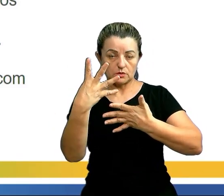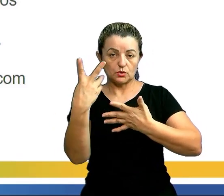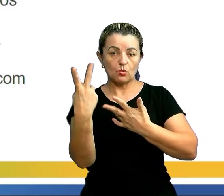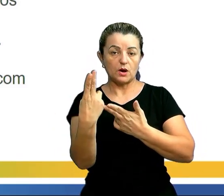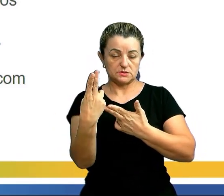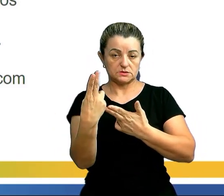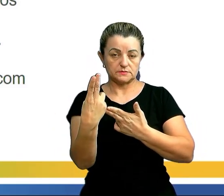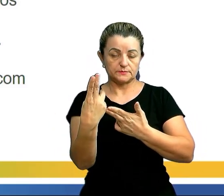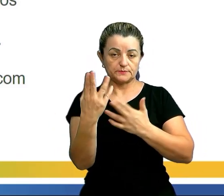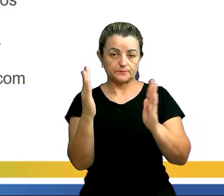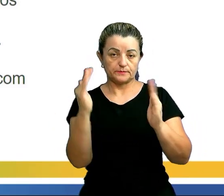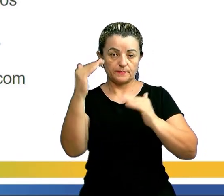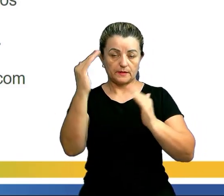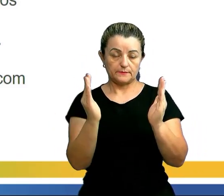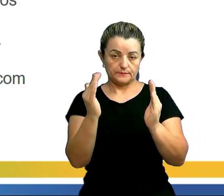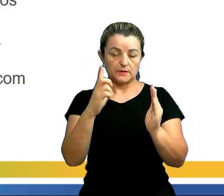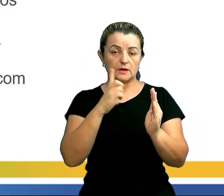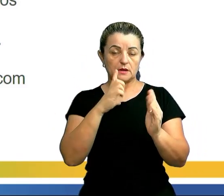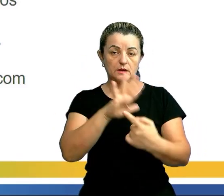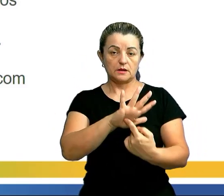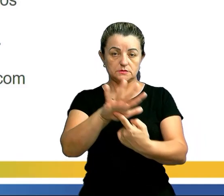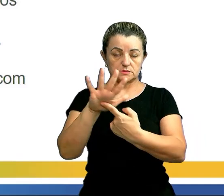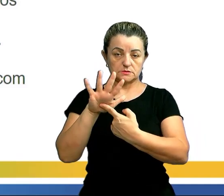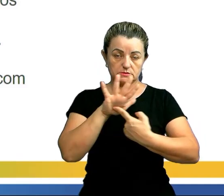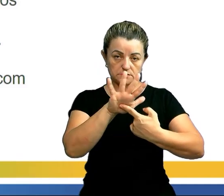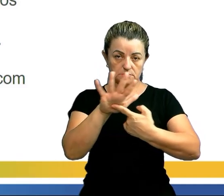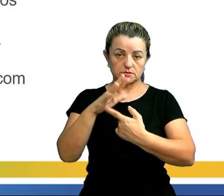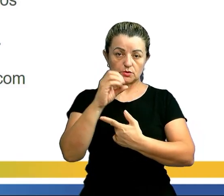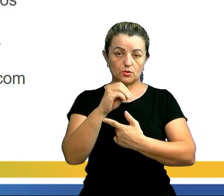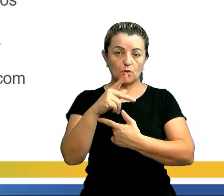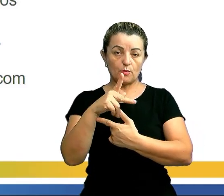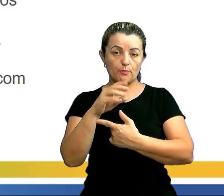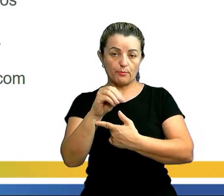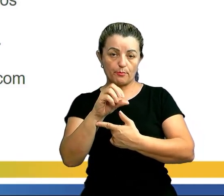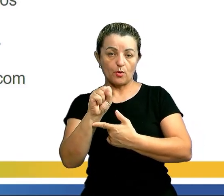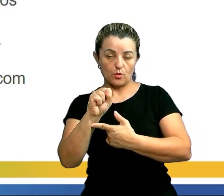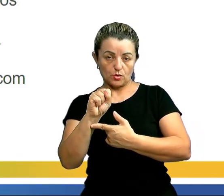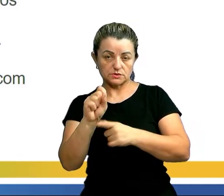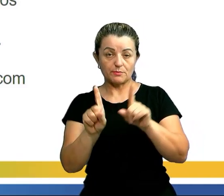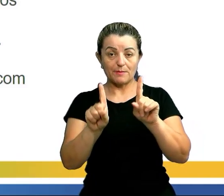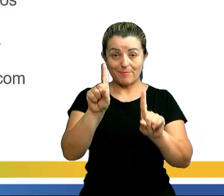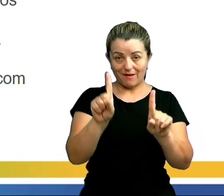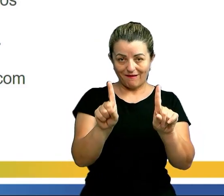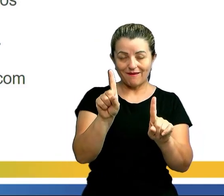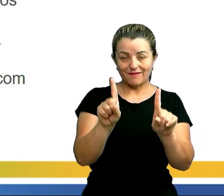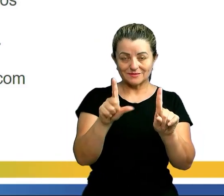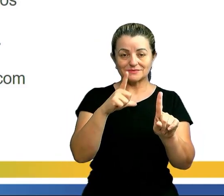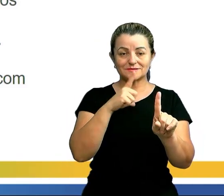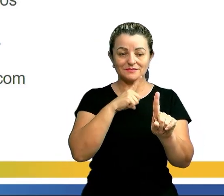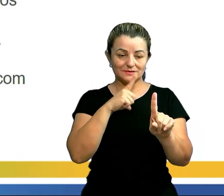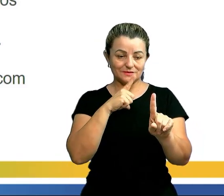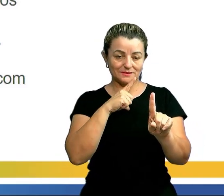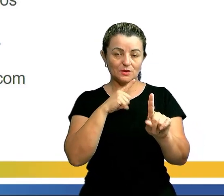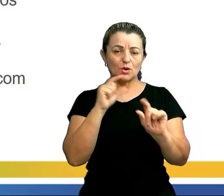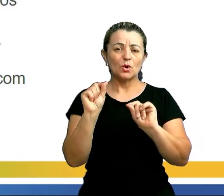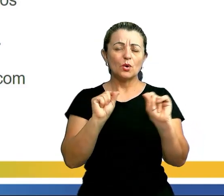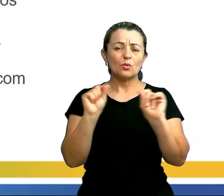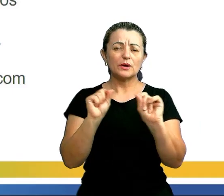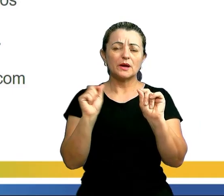iguais. Apresenta dois lados e ângulos opostos congruentes e paralelos. Lembrando que congruência em geometria quer